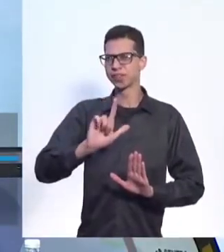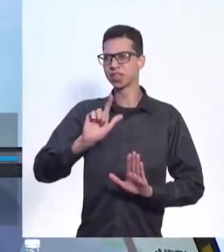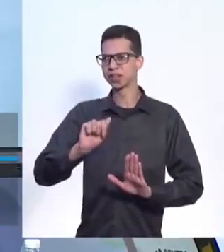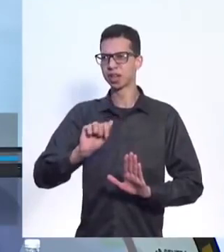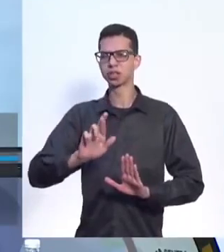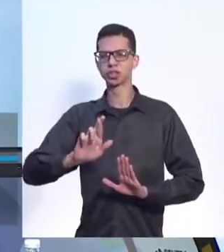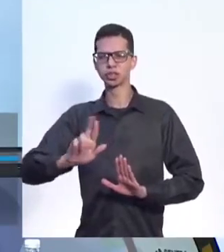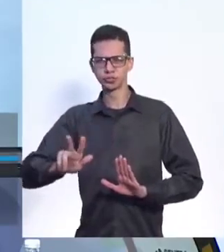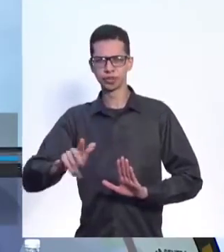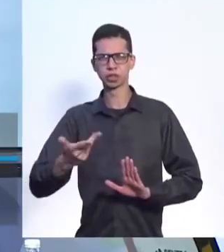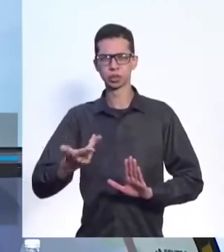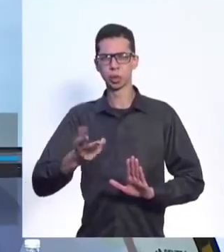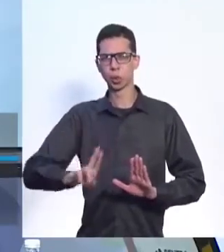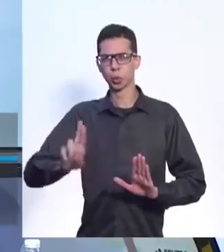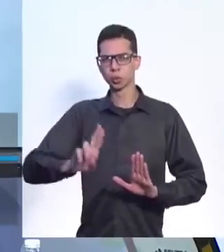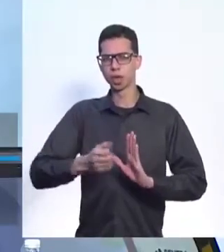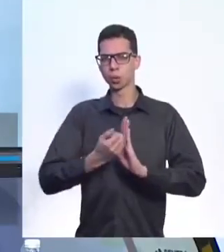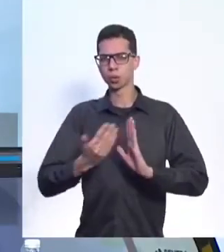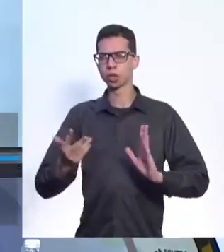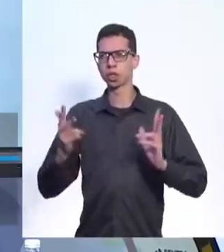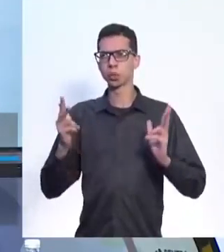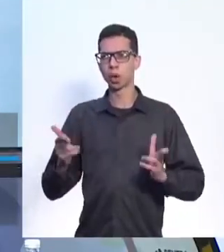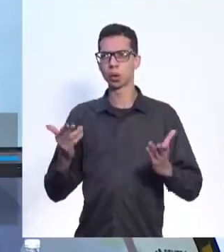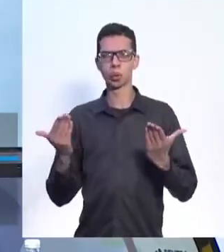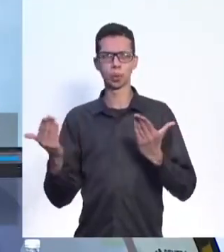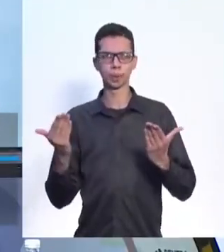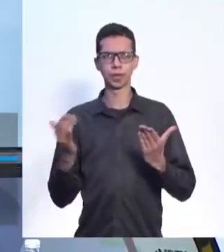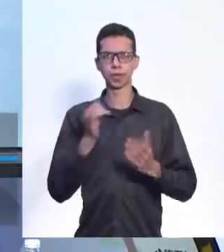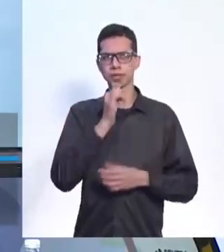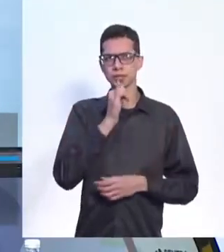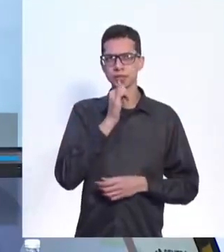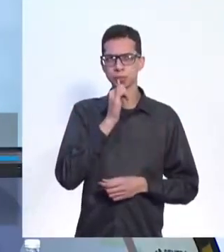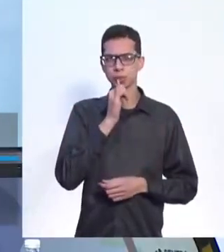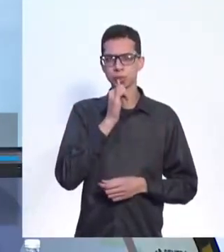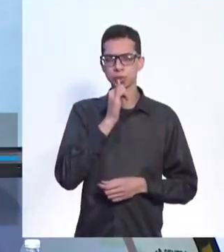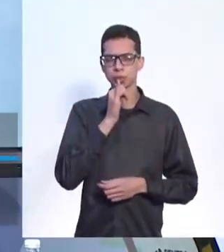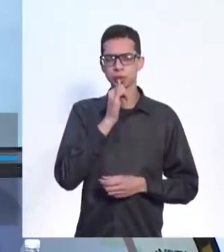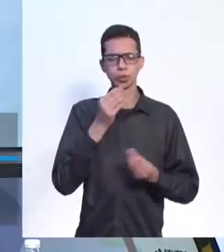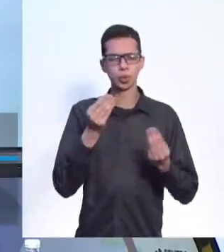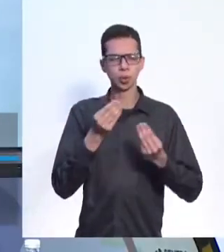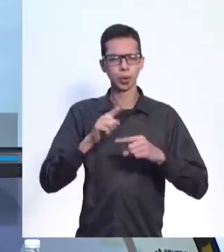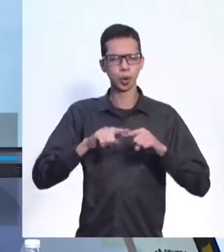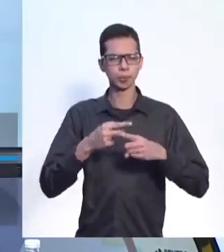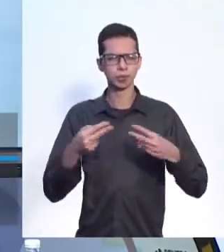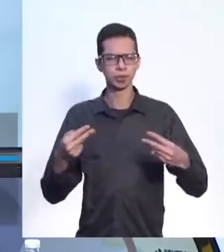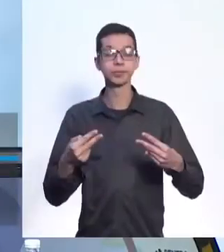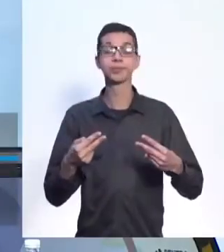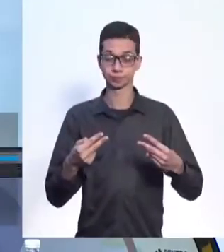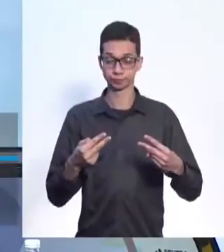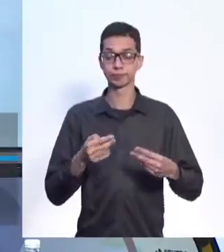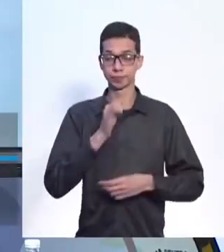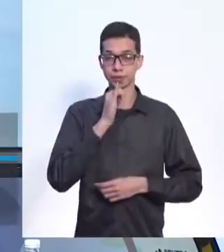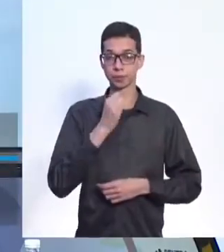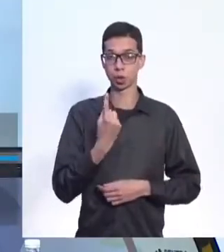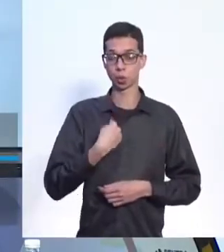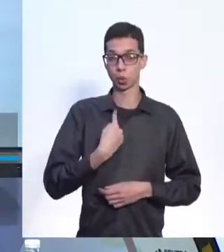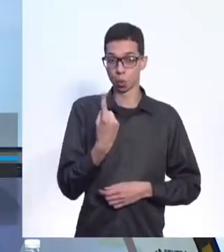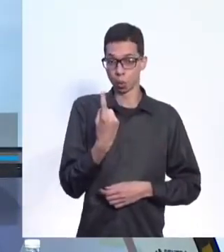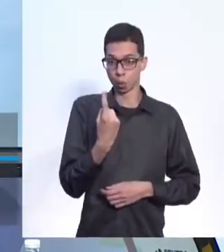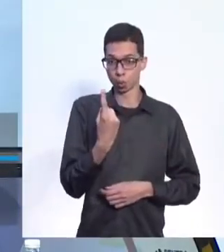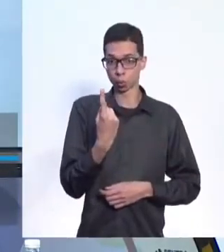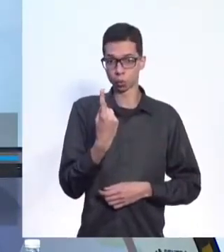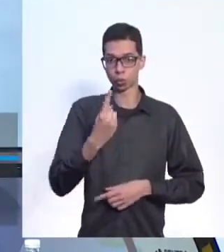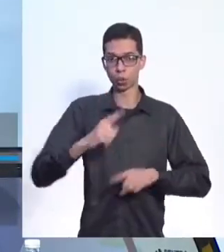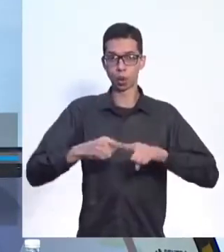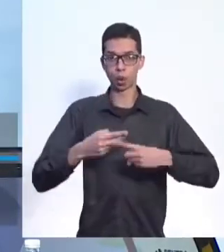quantidade de objetos? É isso mesmo. Porque, por exemplo, quando eu tenho um único objeto, eu